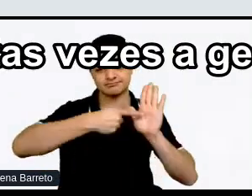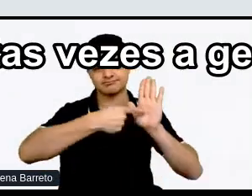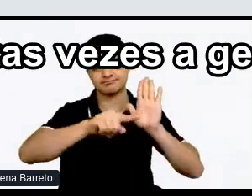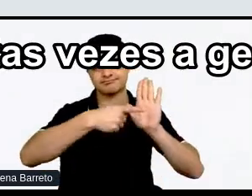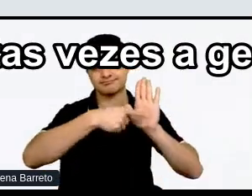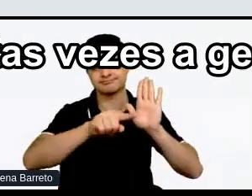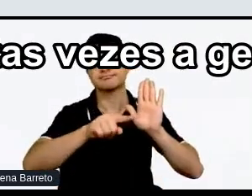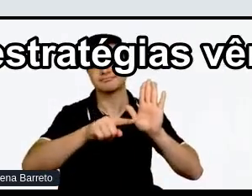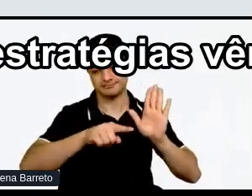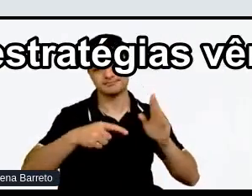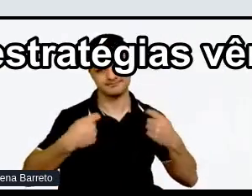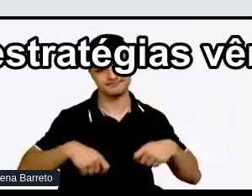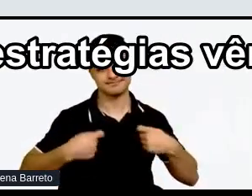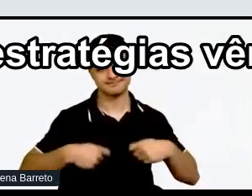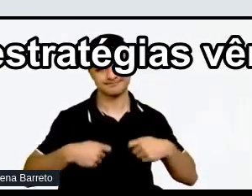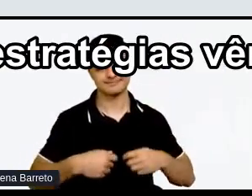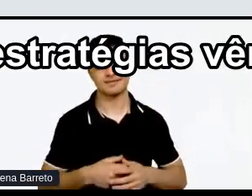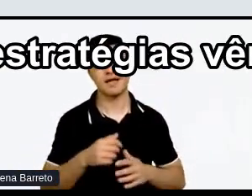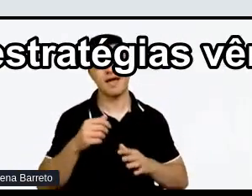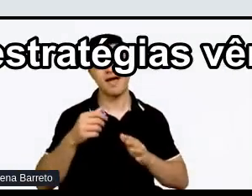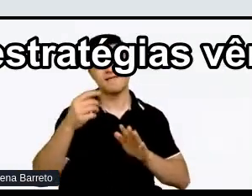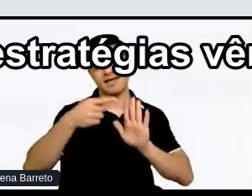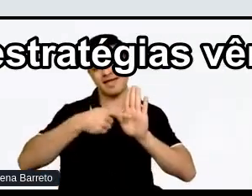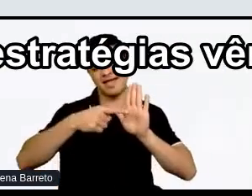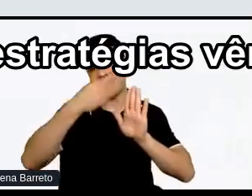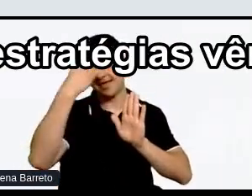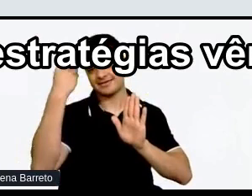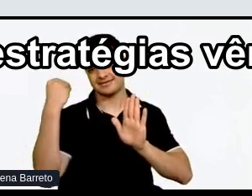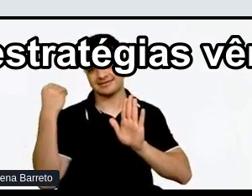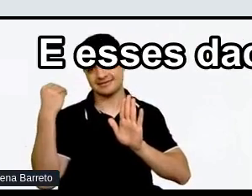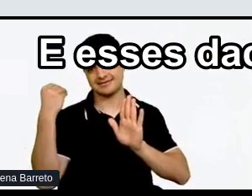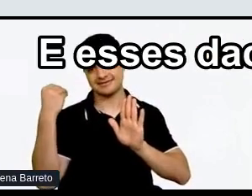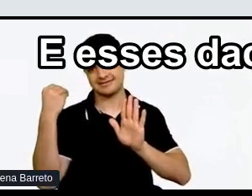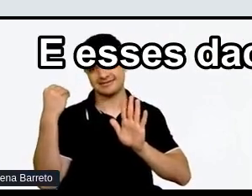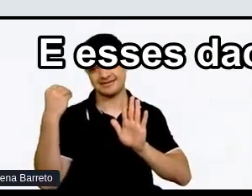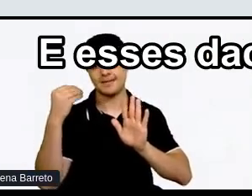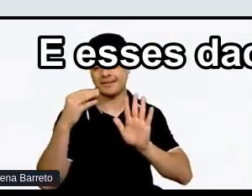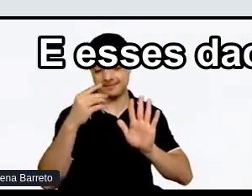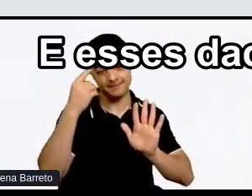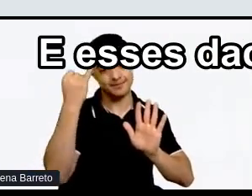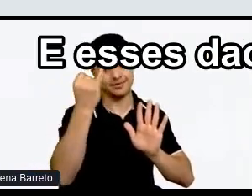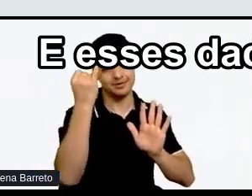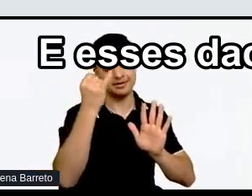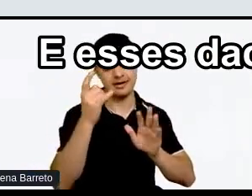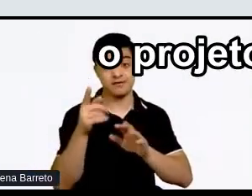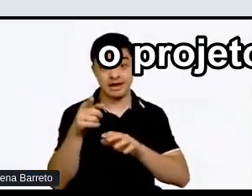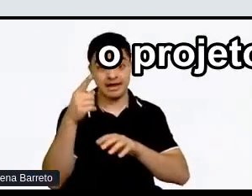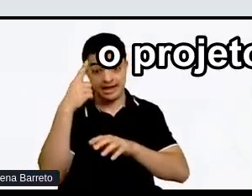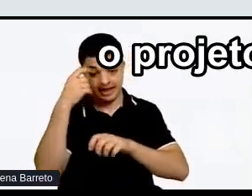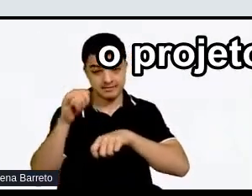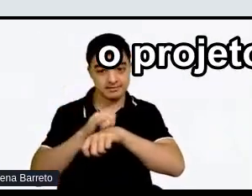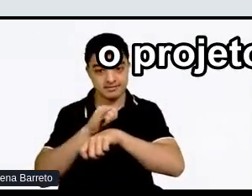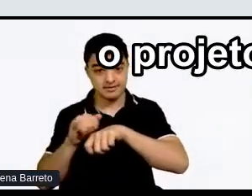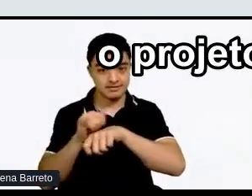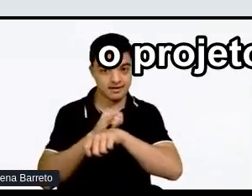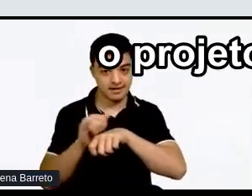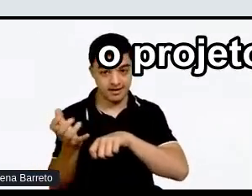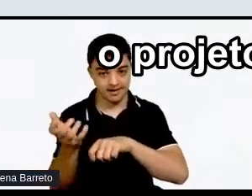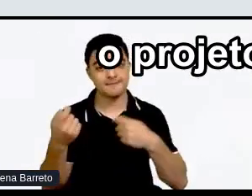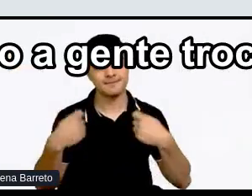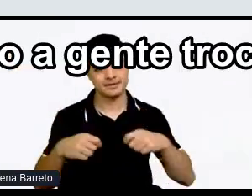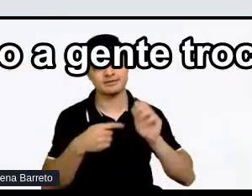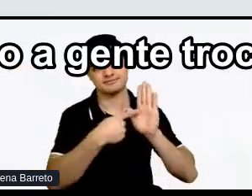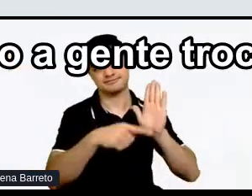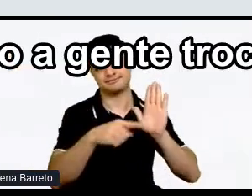gente esquece disso. Mas estratégias vêm muito com dados, né? E esses dados imputem aí o projeto